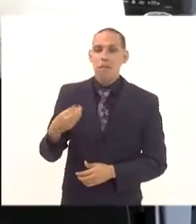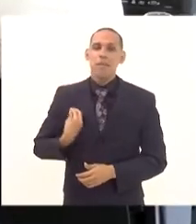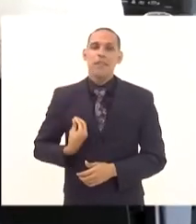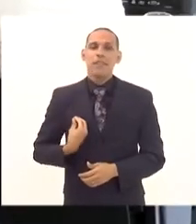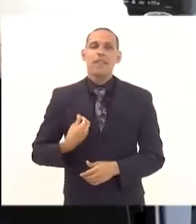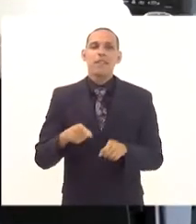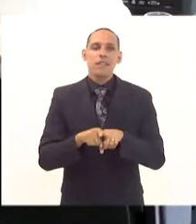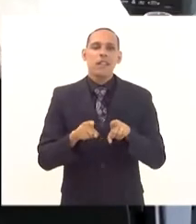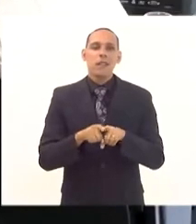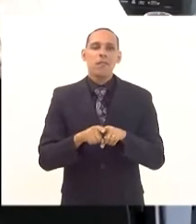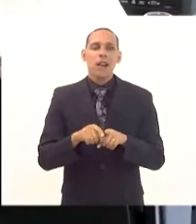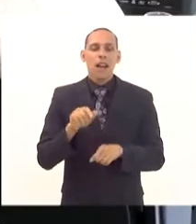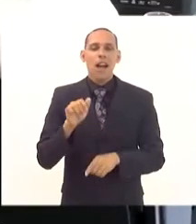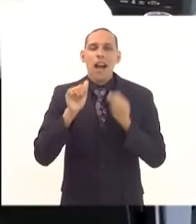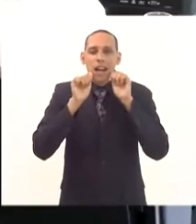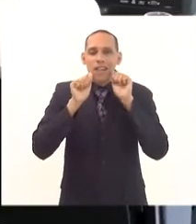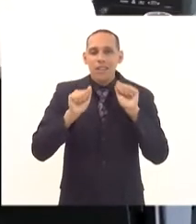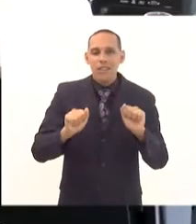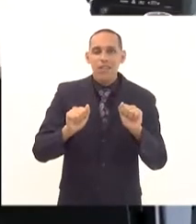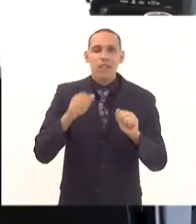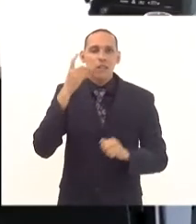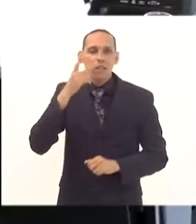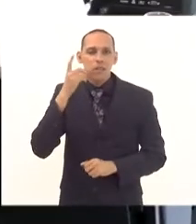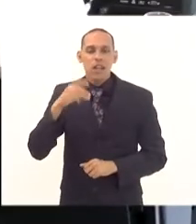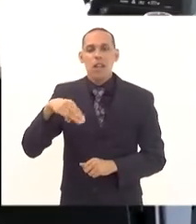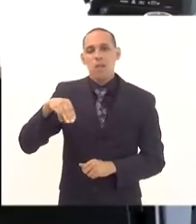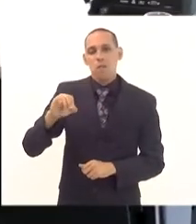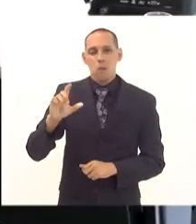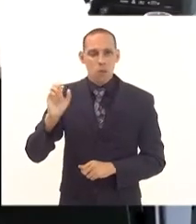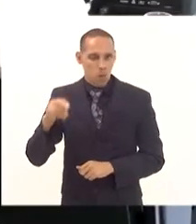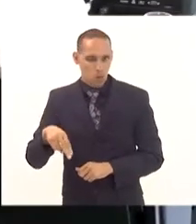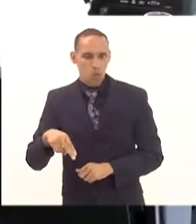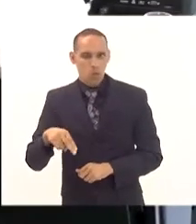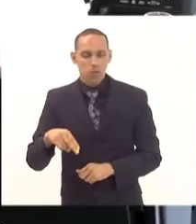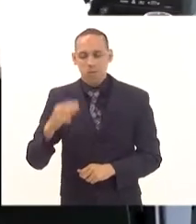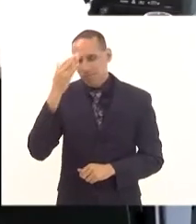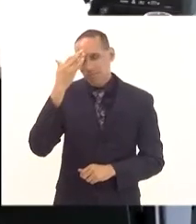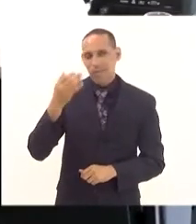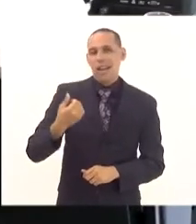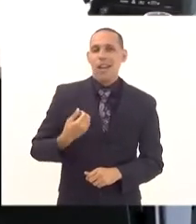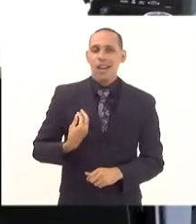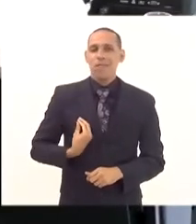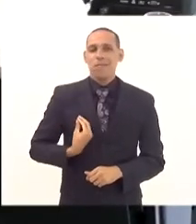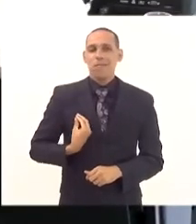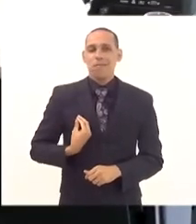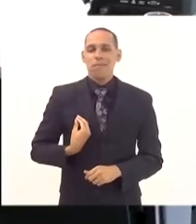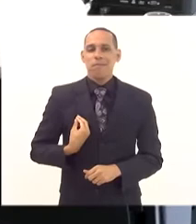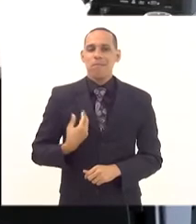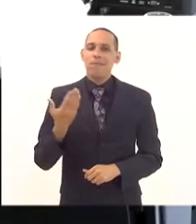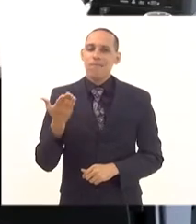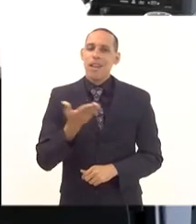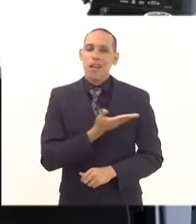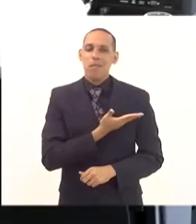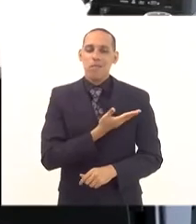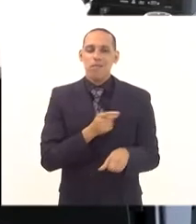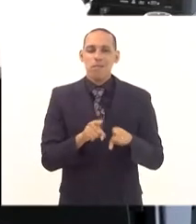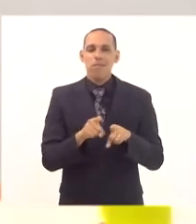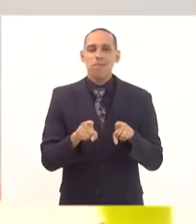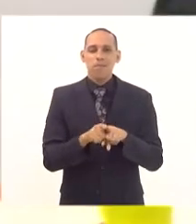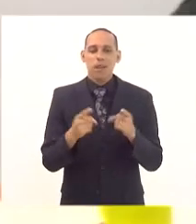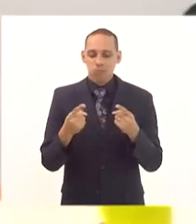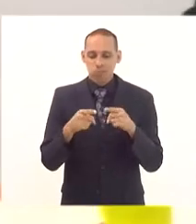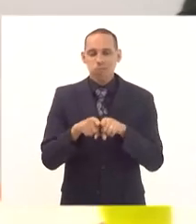assessoria do deputado federal Alessandro Molon gada pela presença também companheiro combativo lembrando o